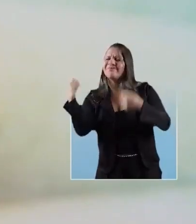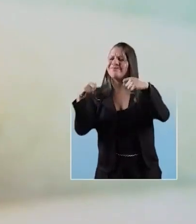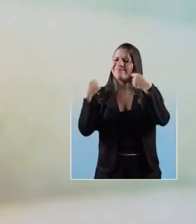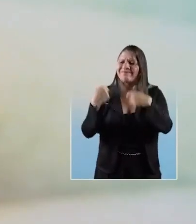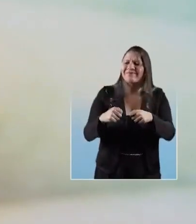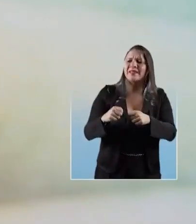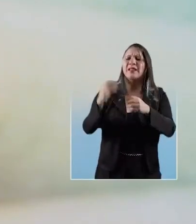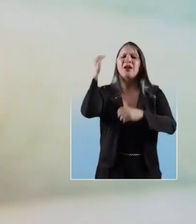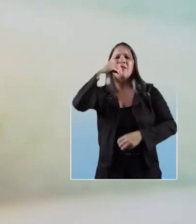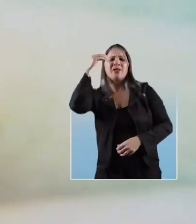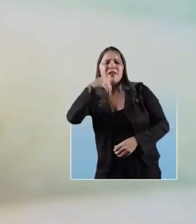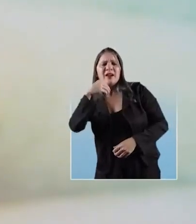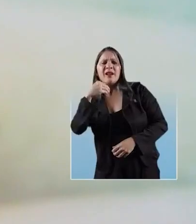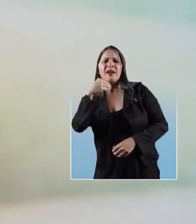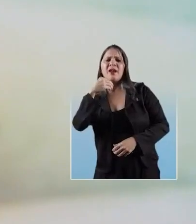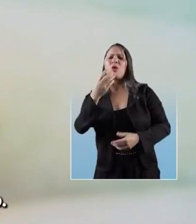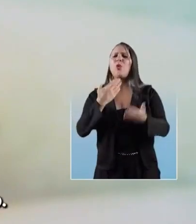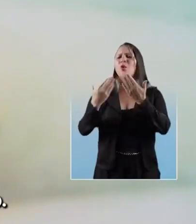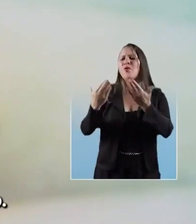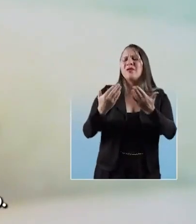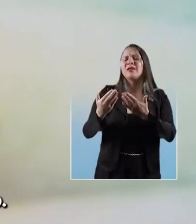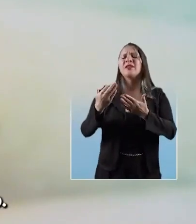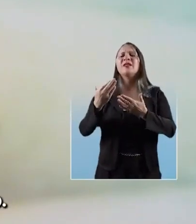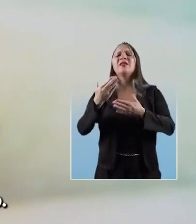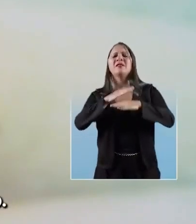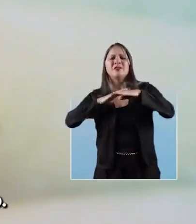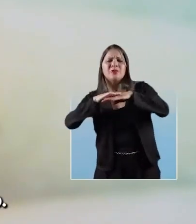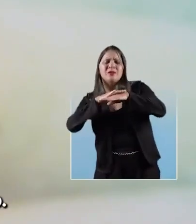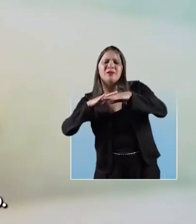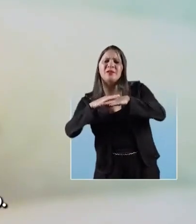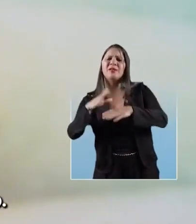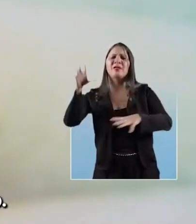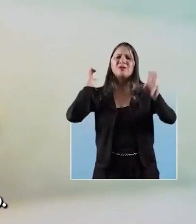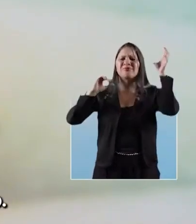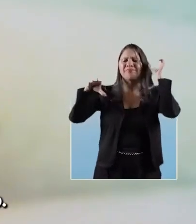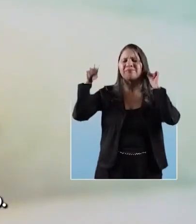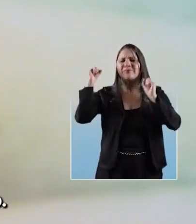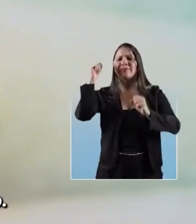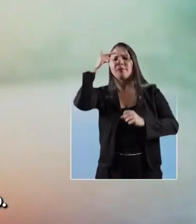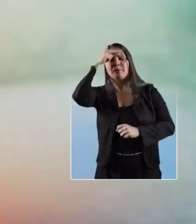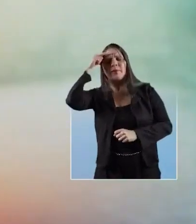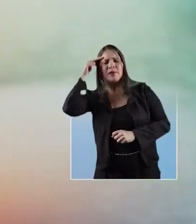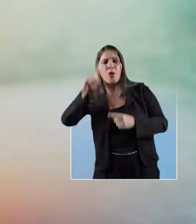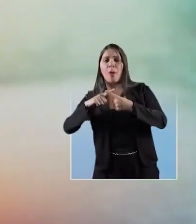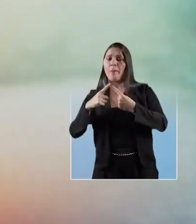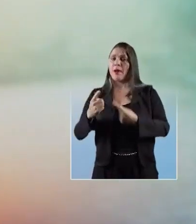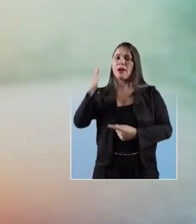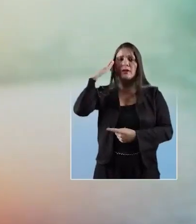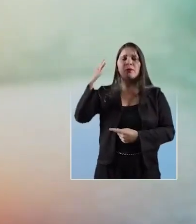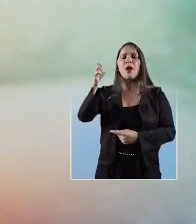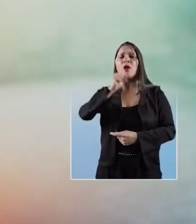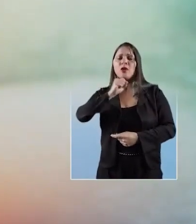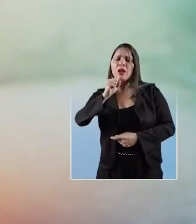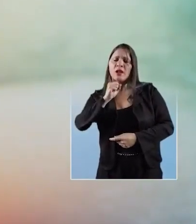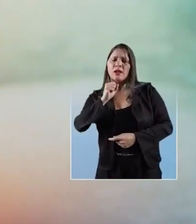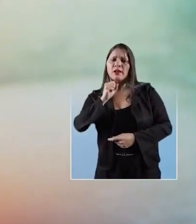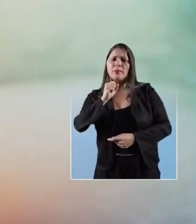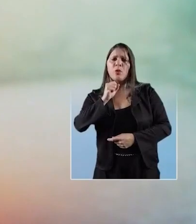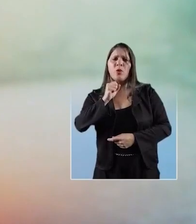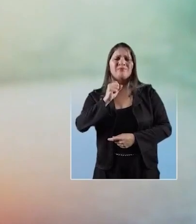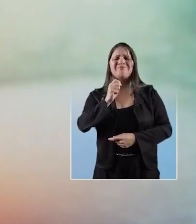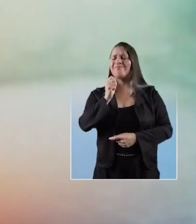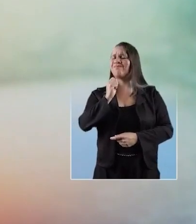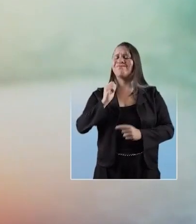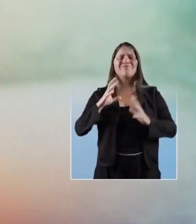as demandas, as fragilidades, dialogando, conversando, escutando muito a população. Mas eu sabia que o jornalismo não era